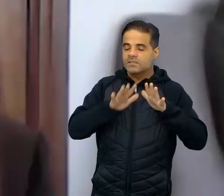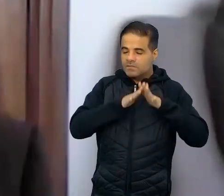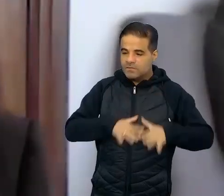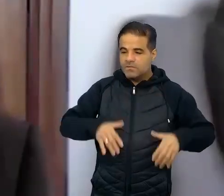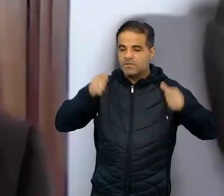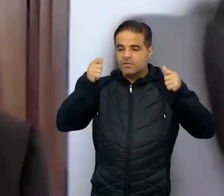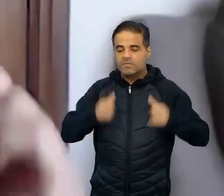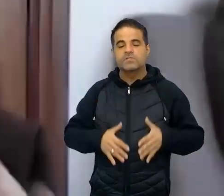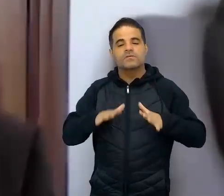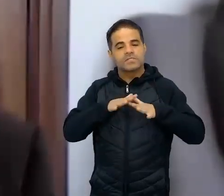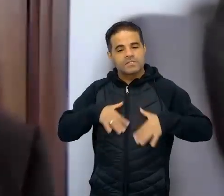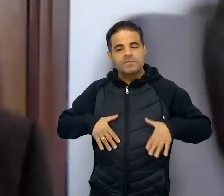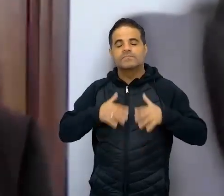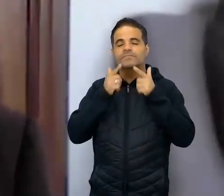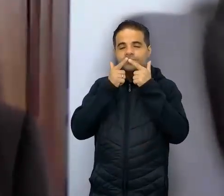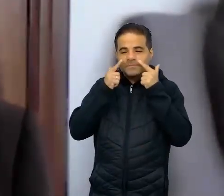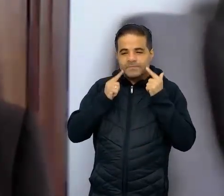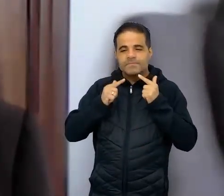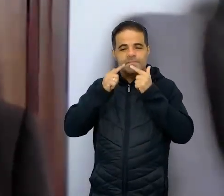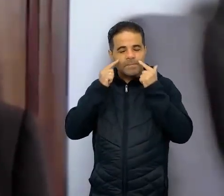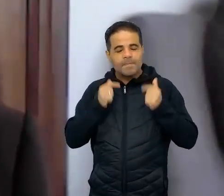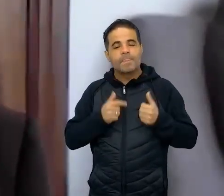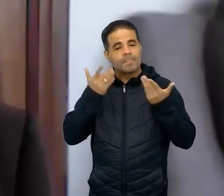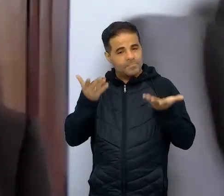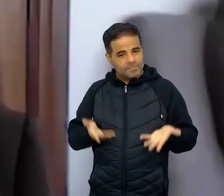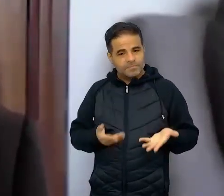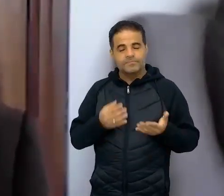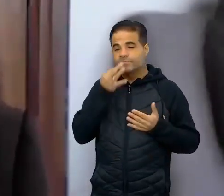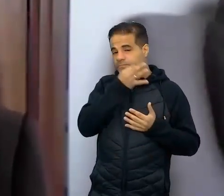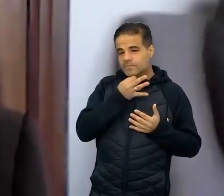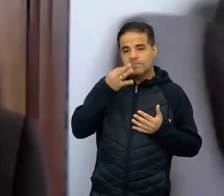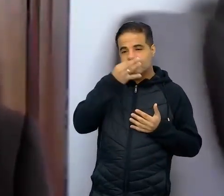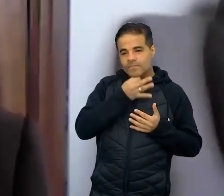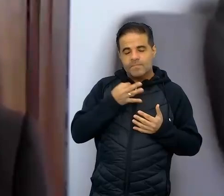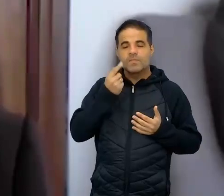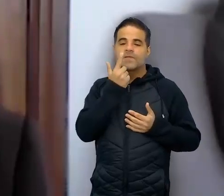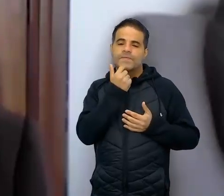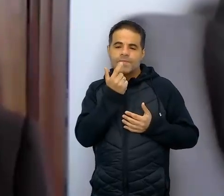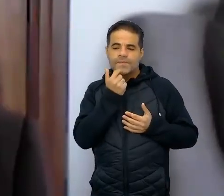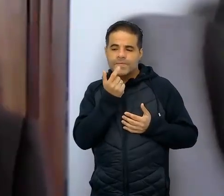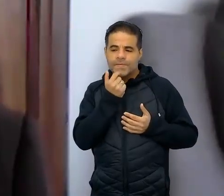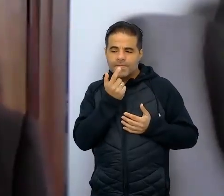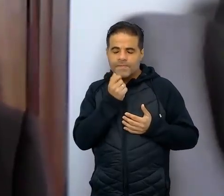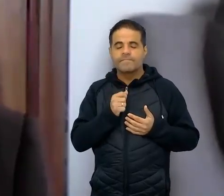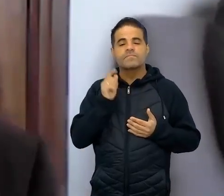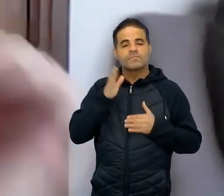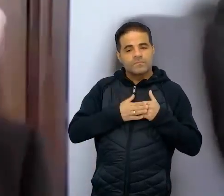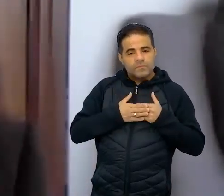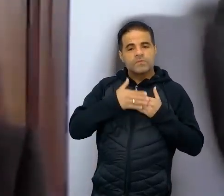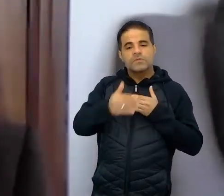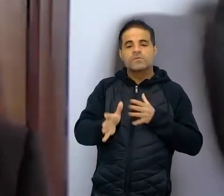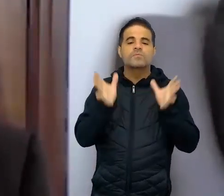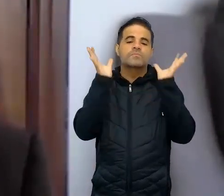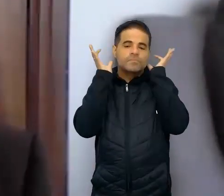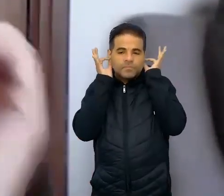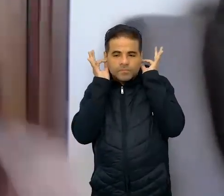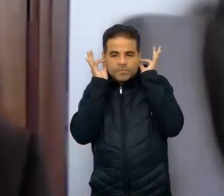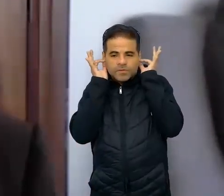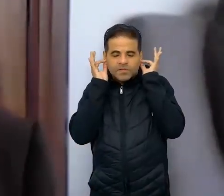meu nariz é afiladinho assim, estou com um batom vermelho hoje, uns brincos